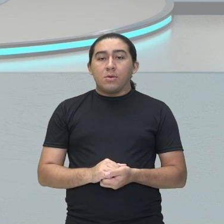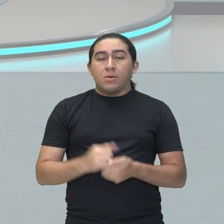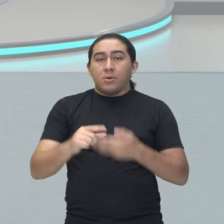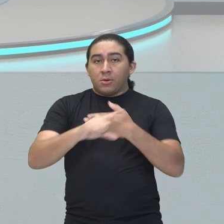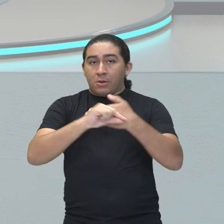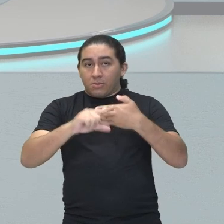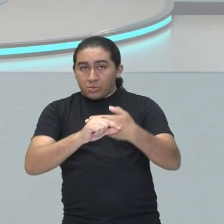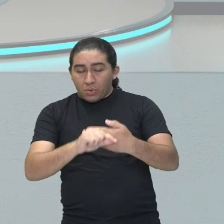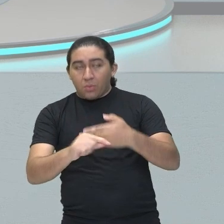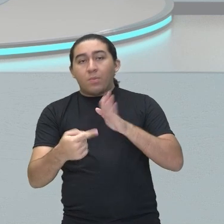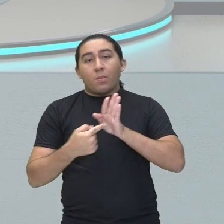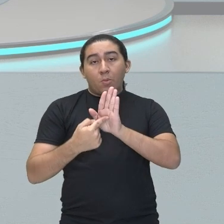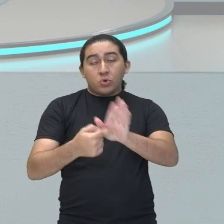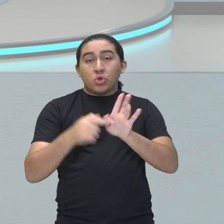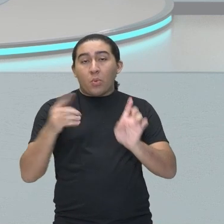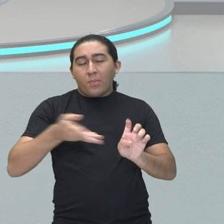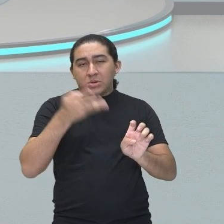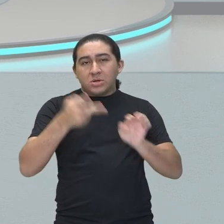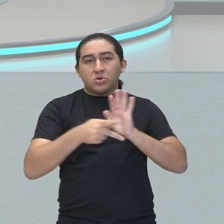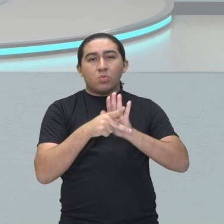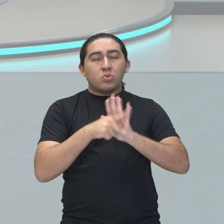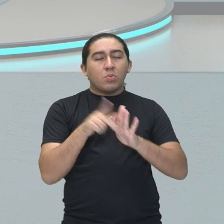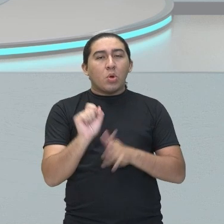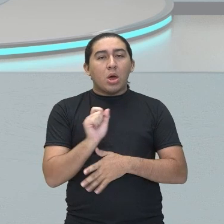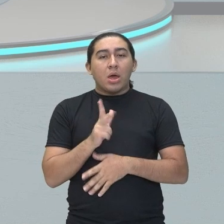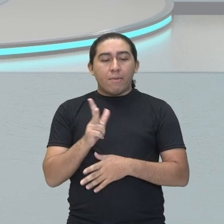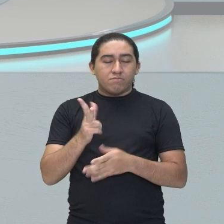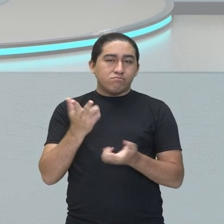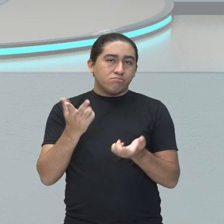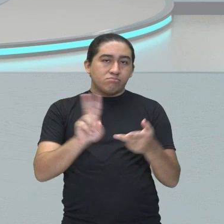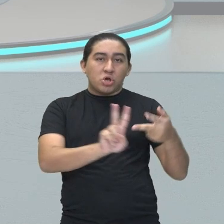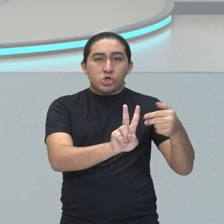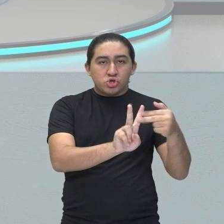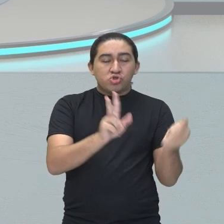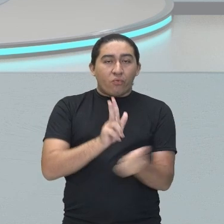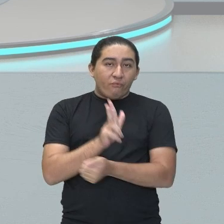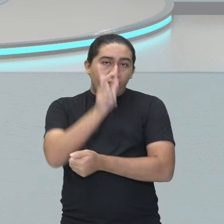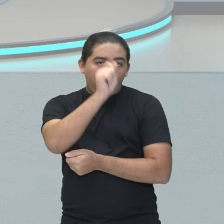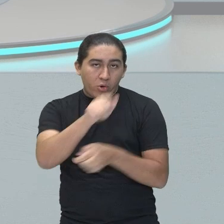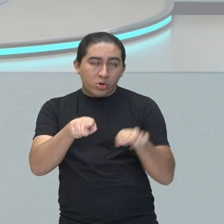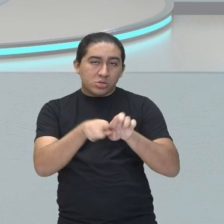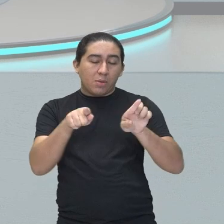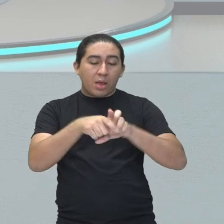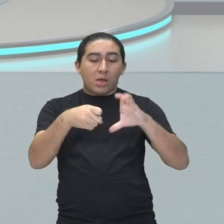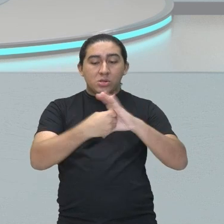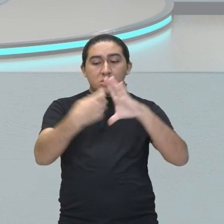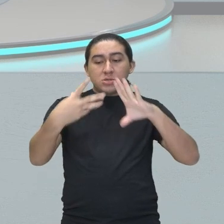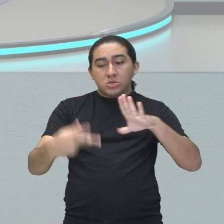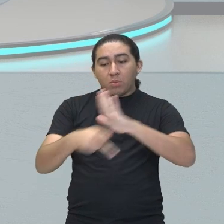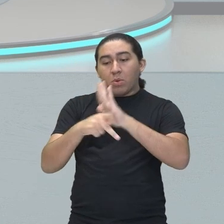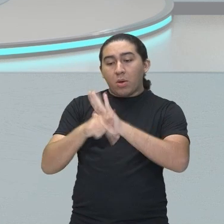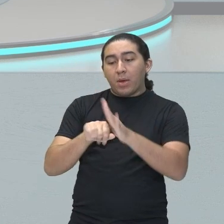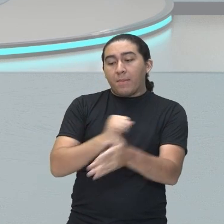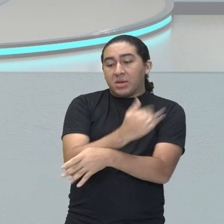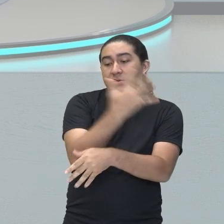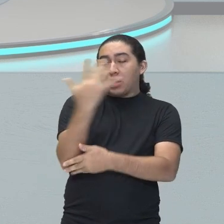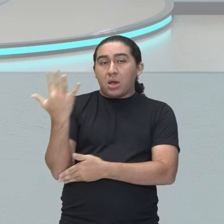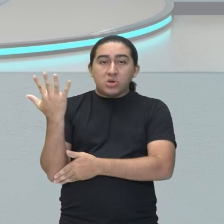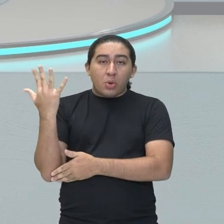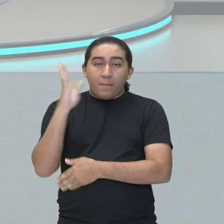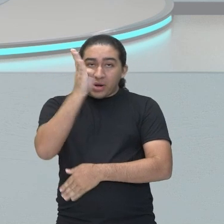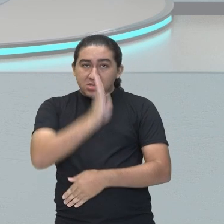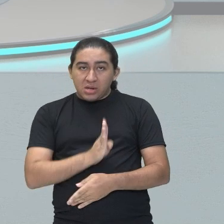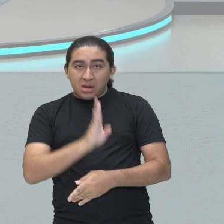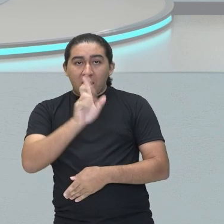mostrou pela bravura dos índios e os elogios à paisagem brasileira fizeram de Basílio da Gama